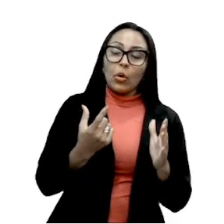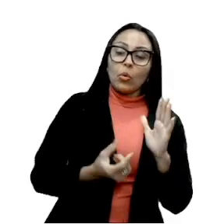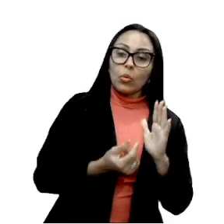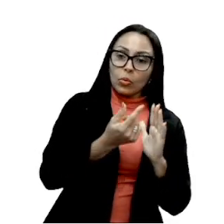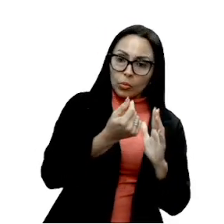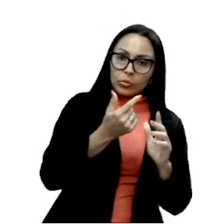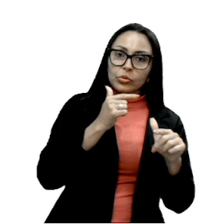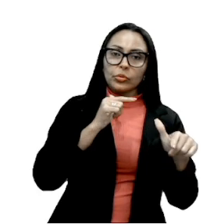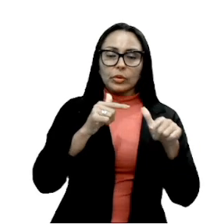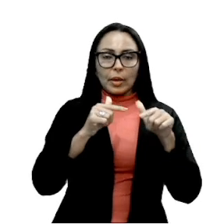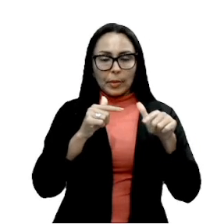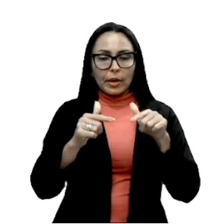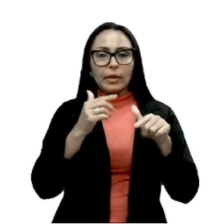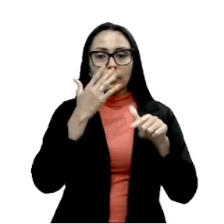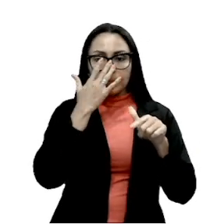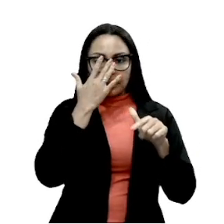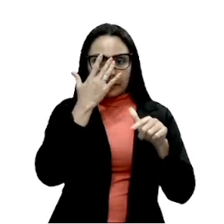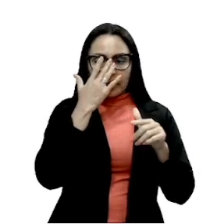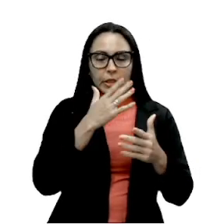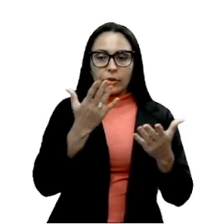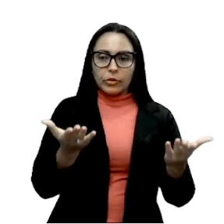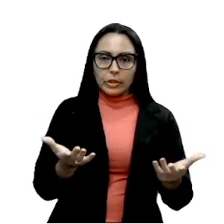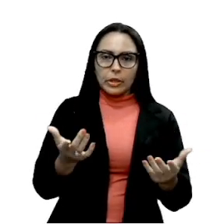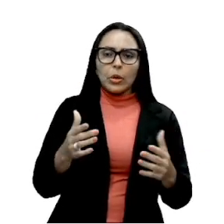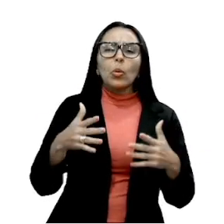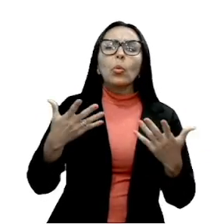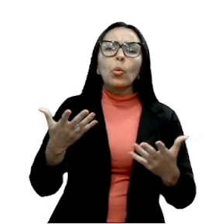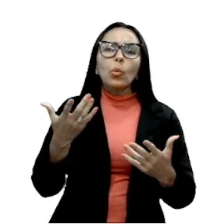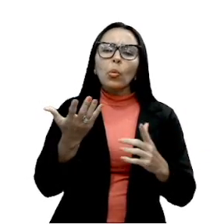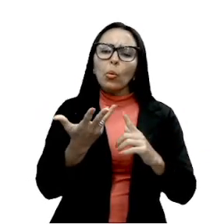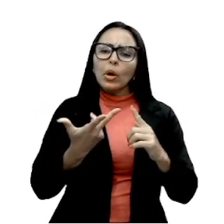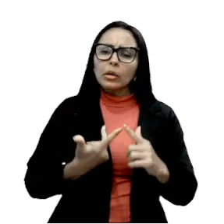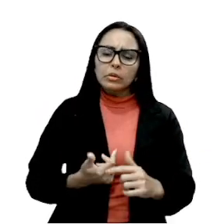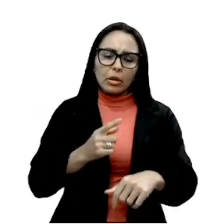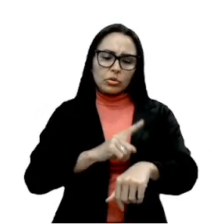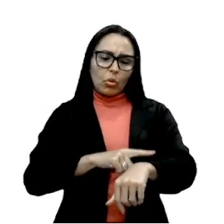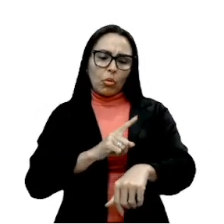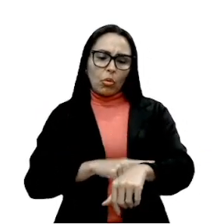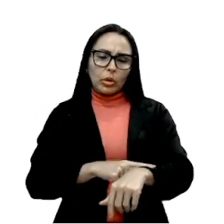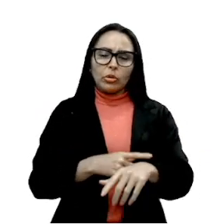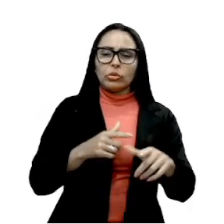né? Definir horas trabalhadas, quantas diárias, não vai ser diária,